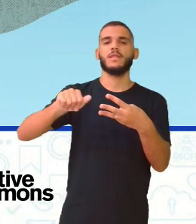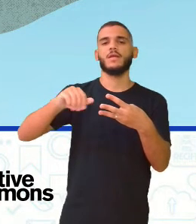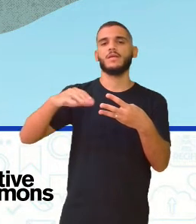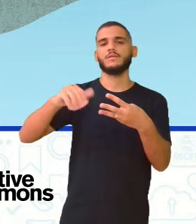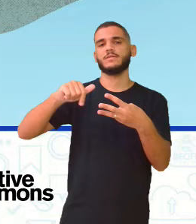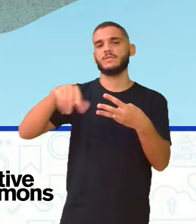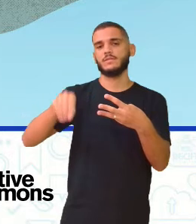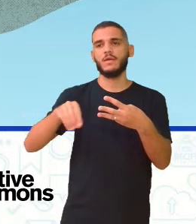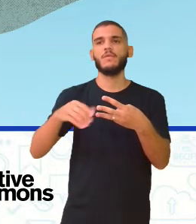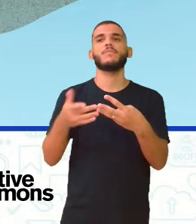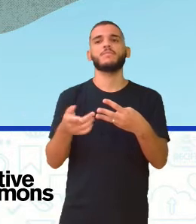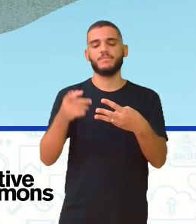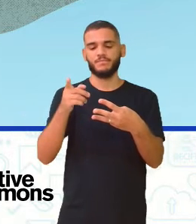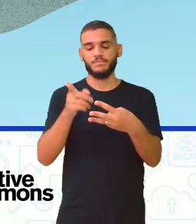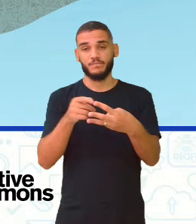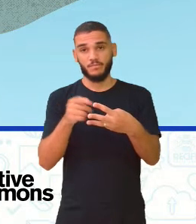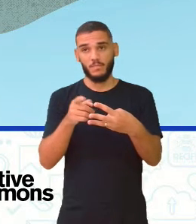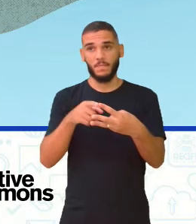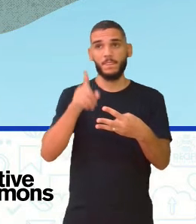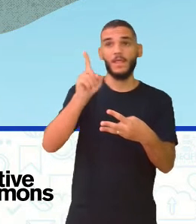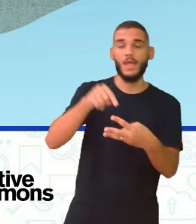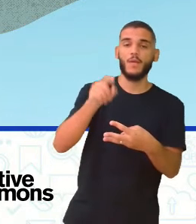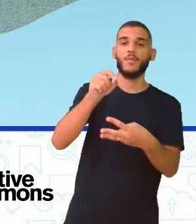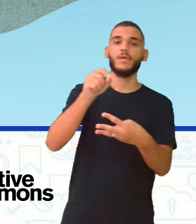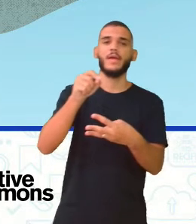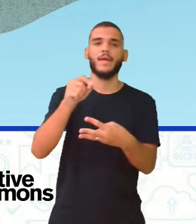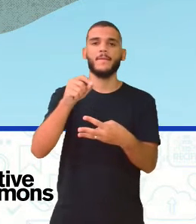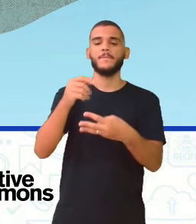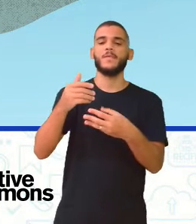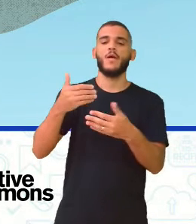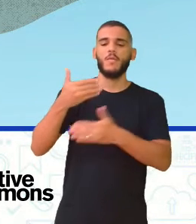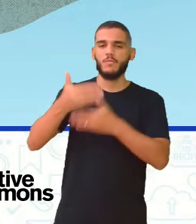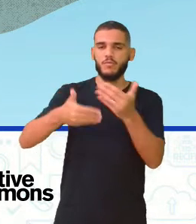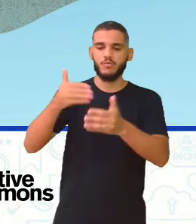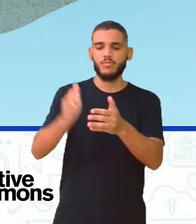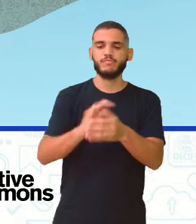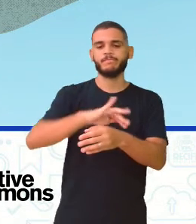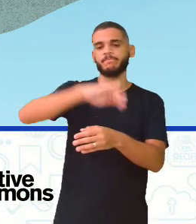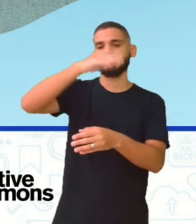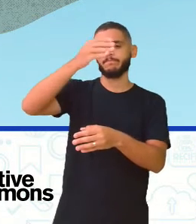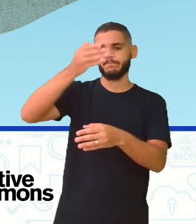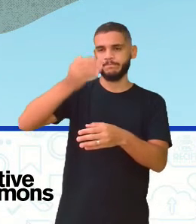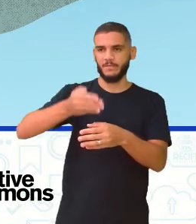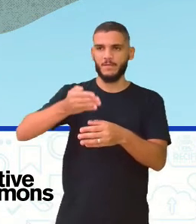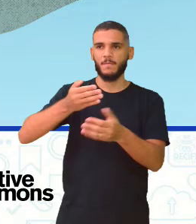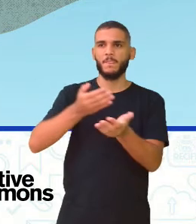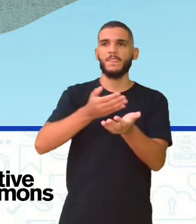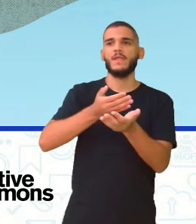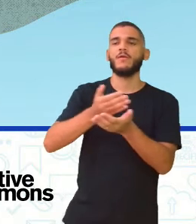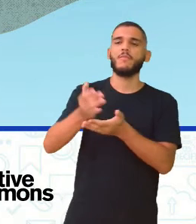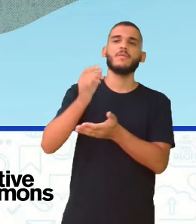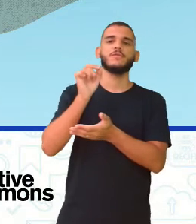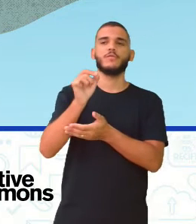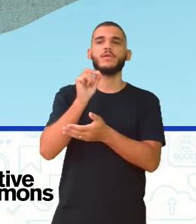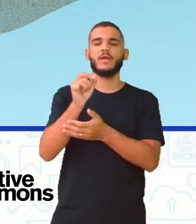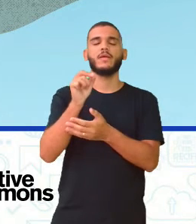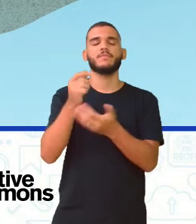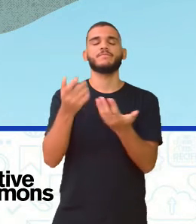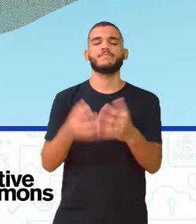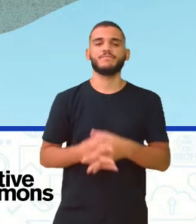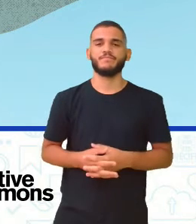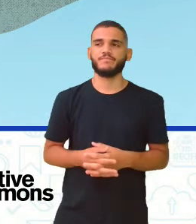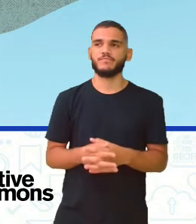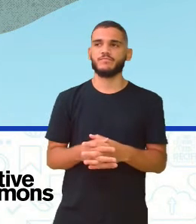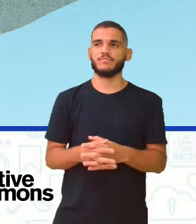processo endógeno, formou aí esse conjunto montanhoso. Beleza. Aí agora vai começar a esculpir. Olha aí o intemperismo. Aí chega